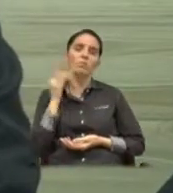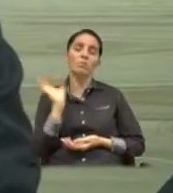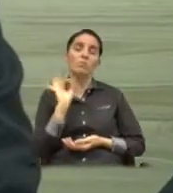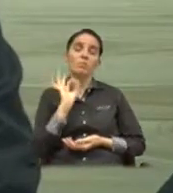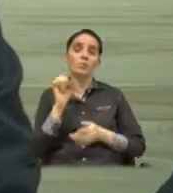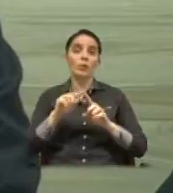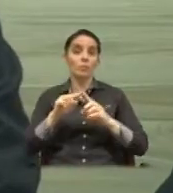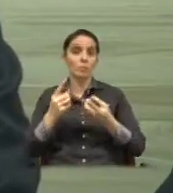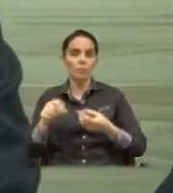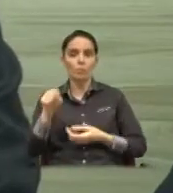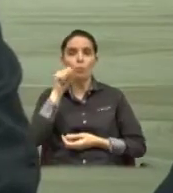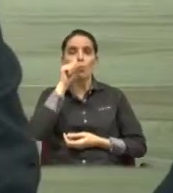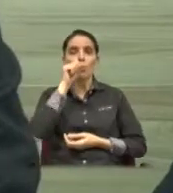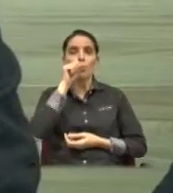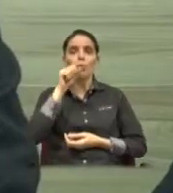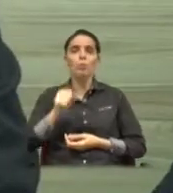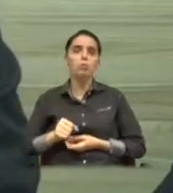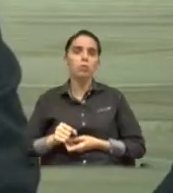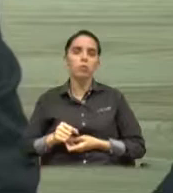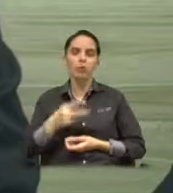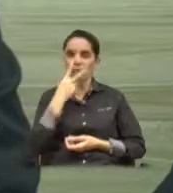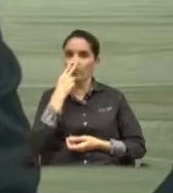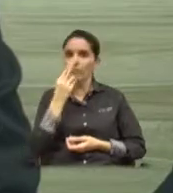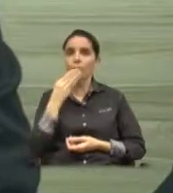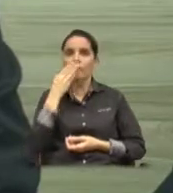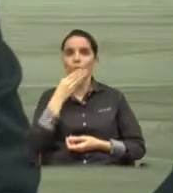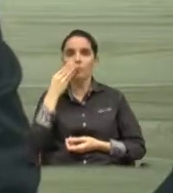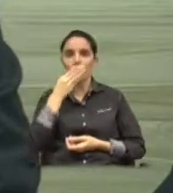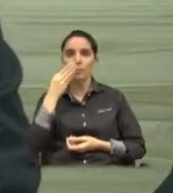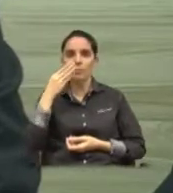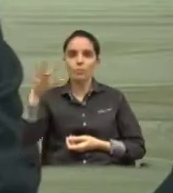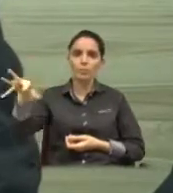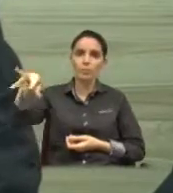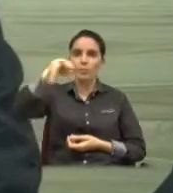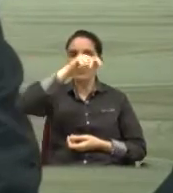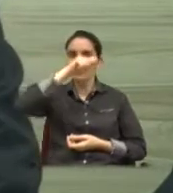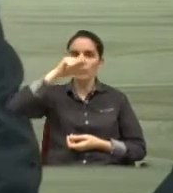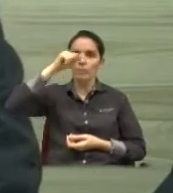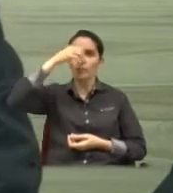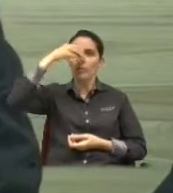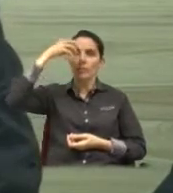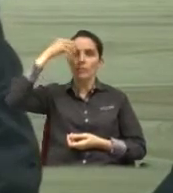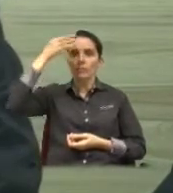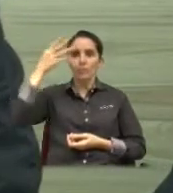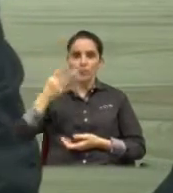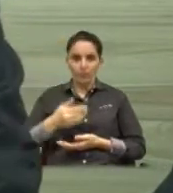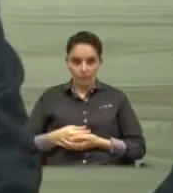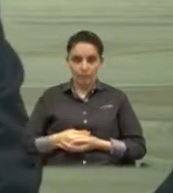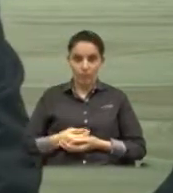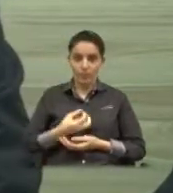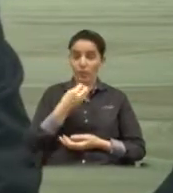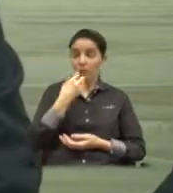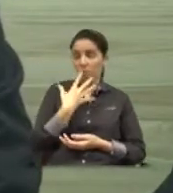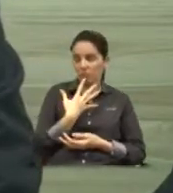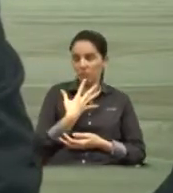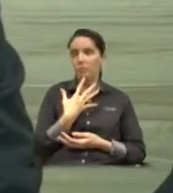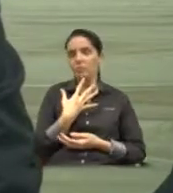narguilé tem um gosto doce e a fumaça espessa é um dos baratos